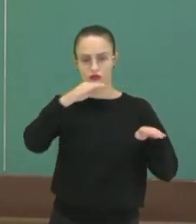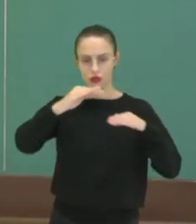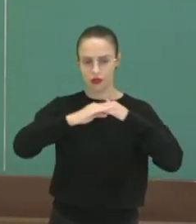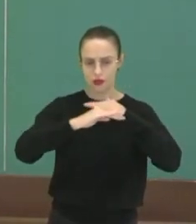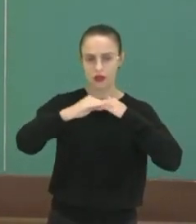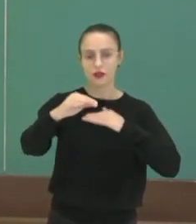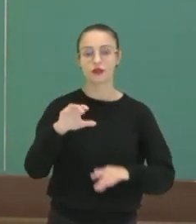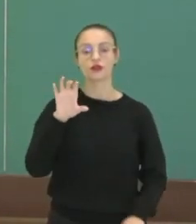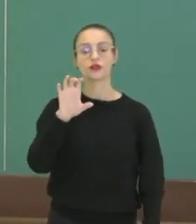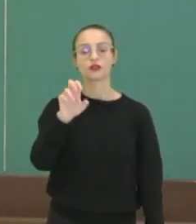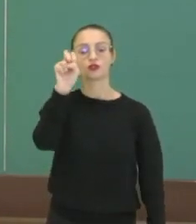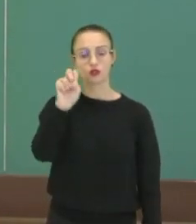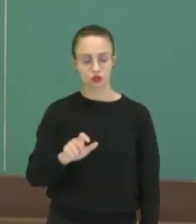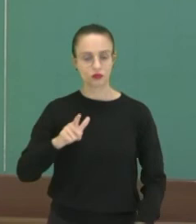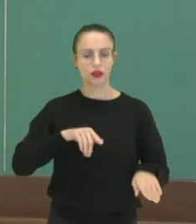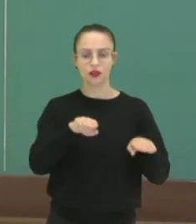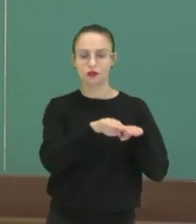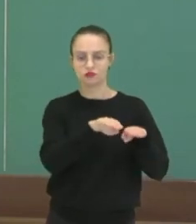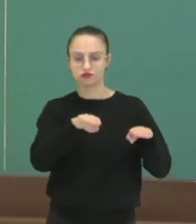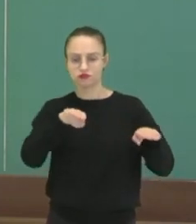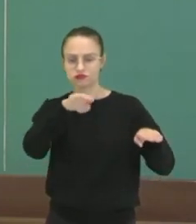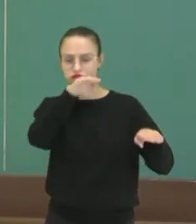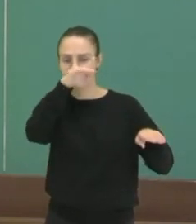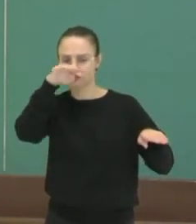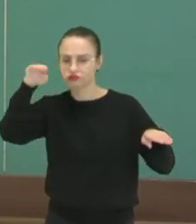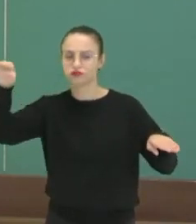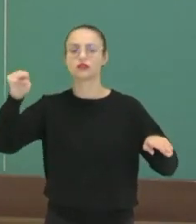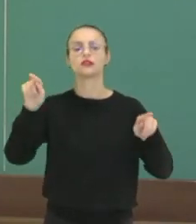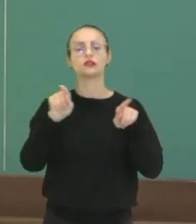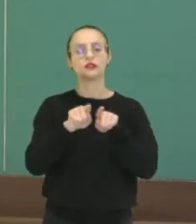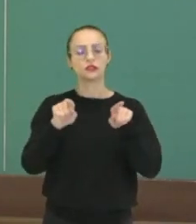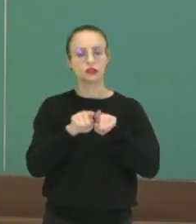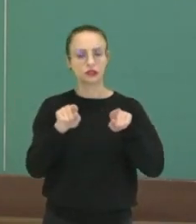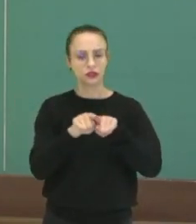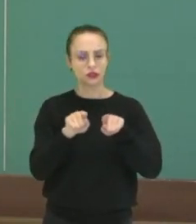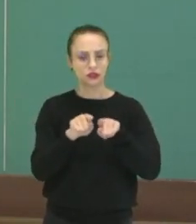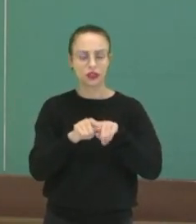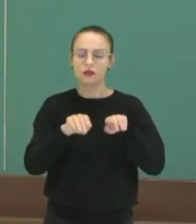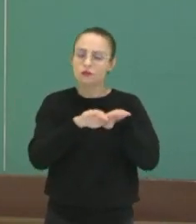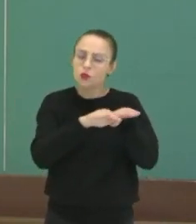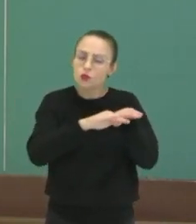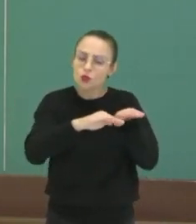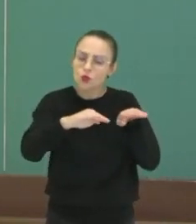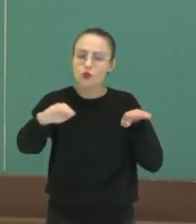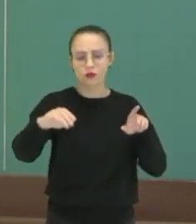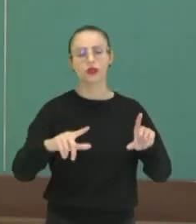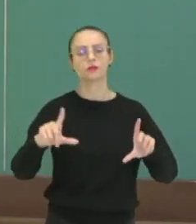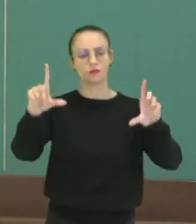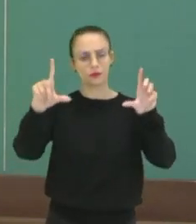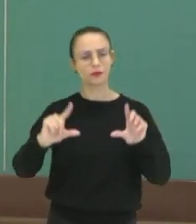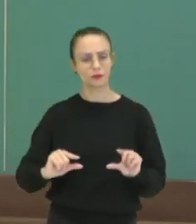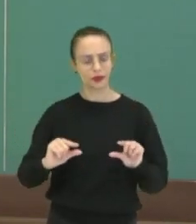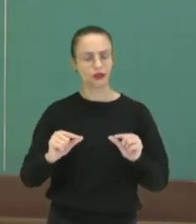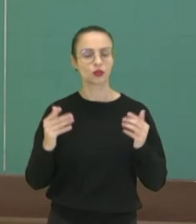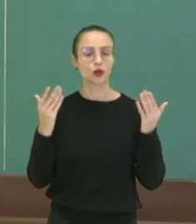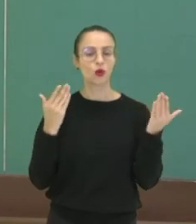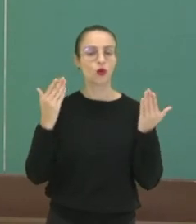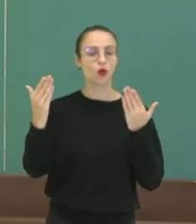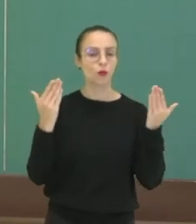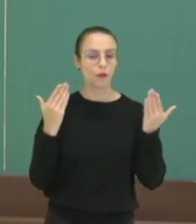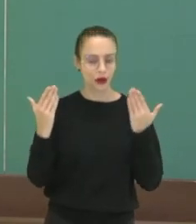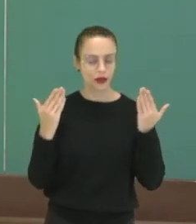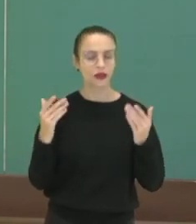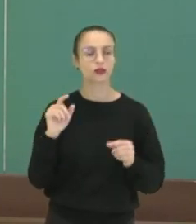ali áreas de planaltos, áreas de altitudes elevadas. As áreas de planície são um pouco menores, né? Se eu comparar com